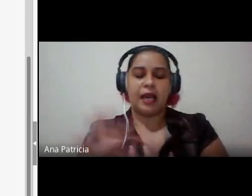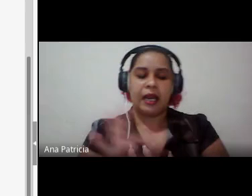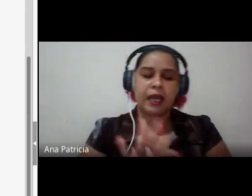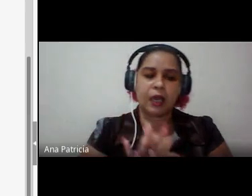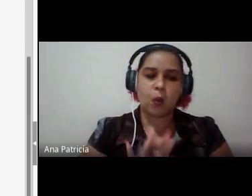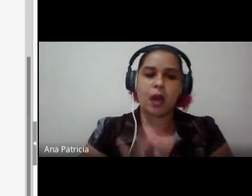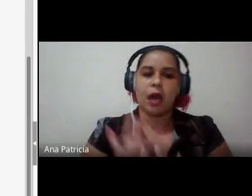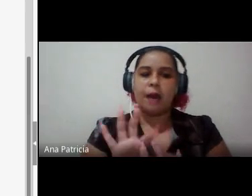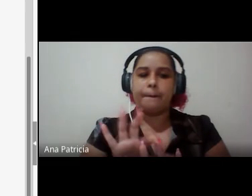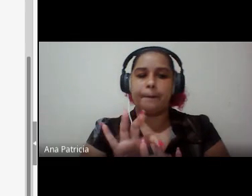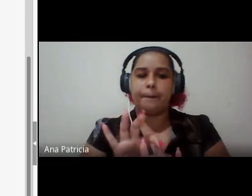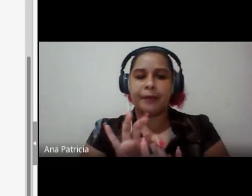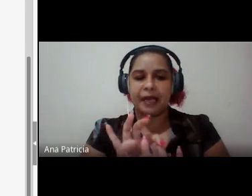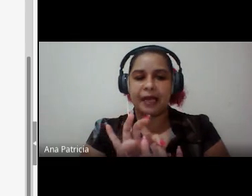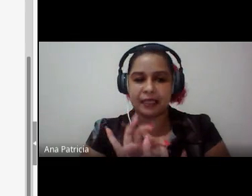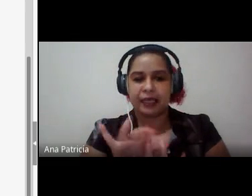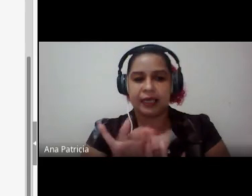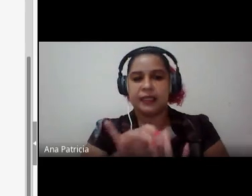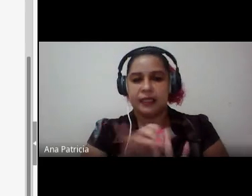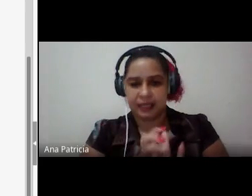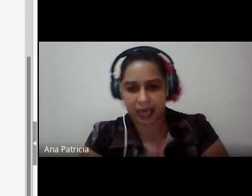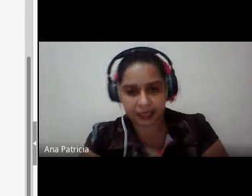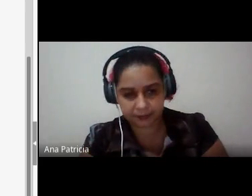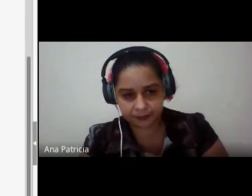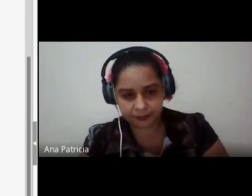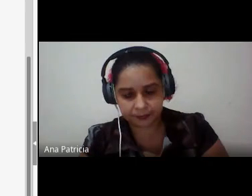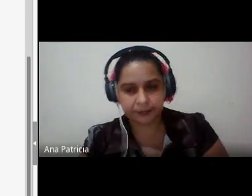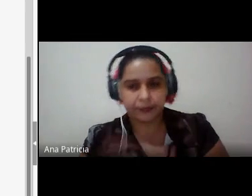significa Língua Brasileira de Sinais.